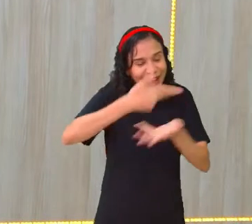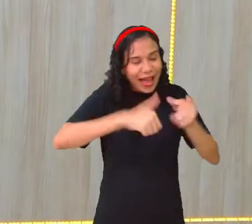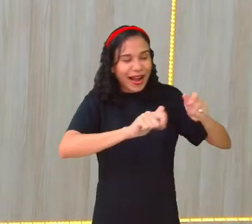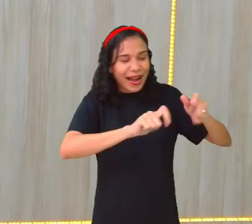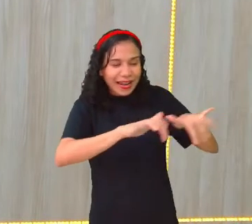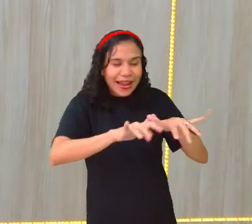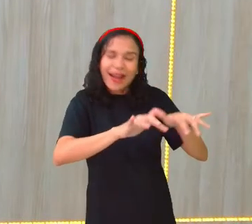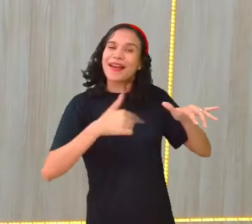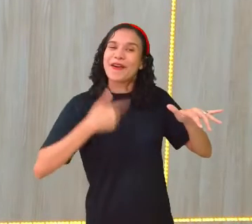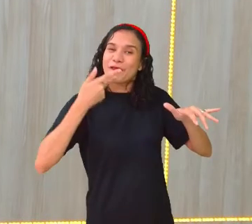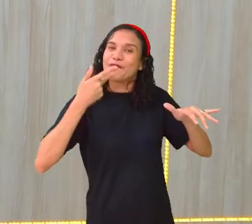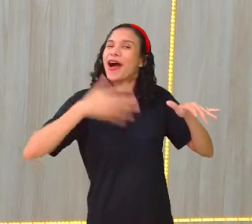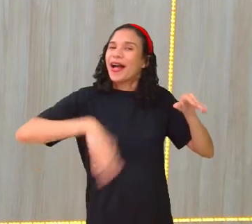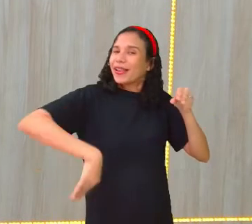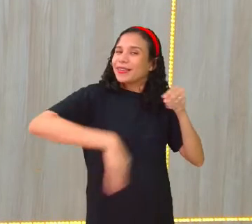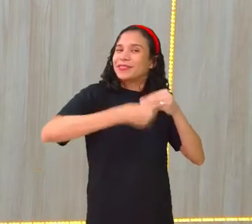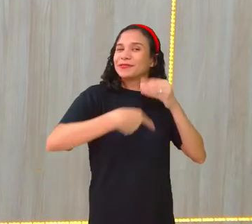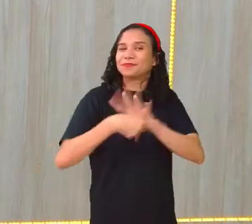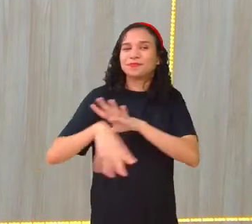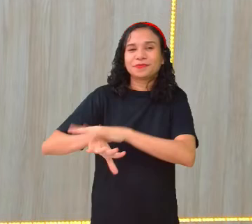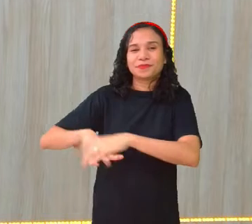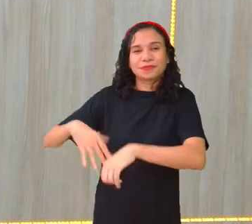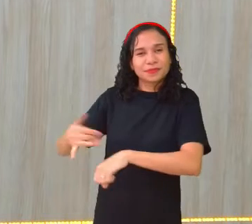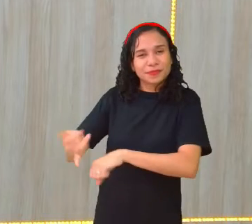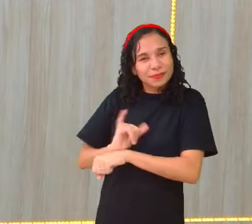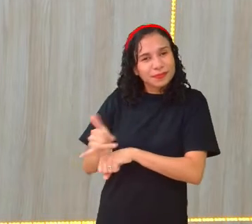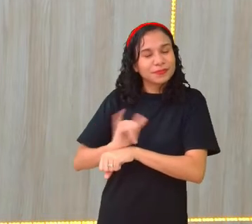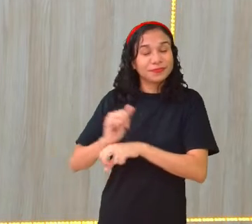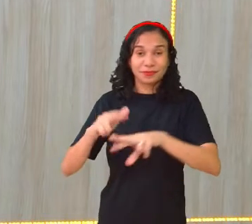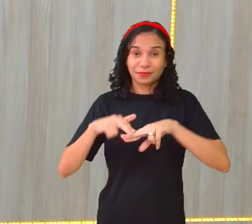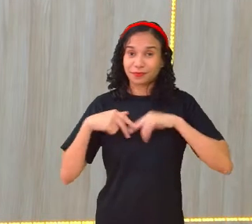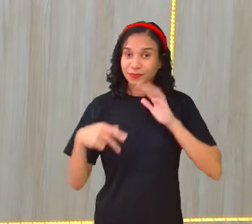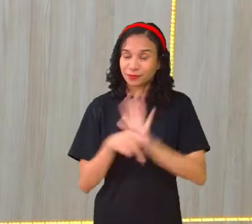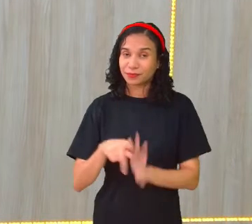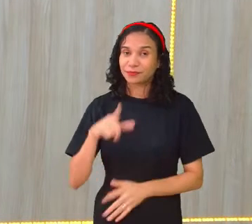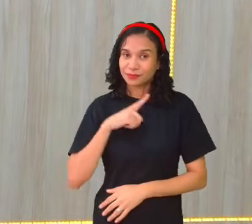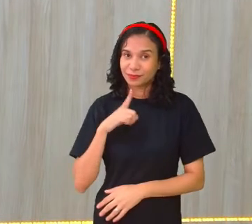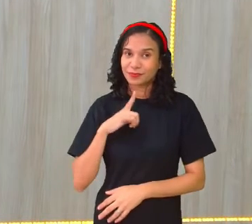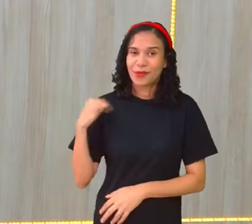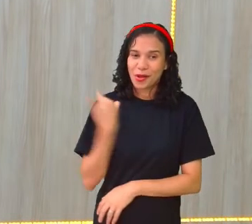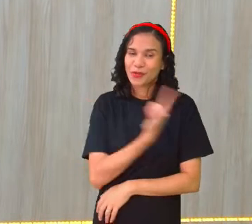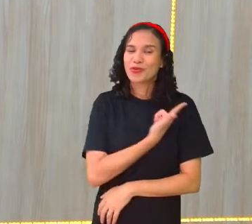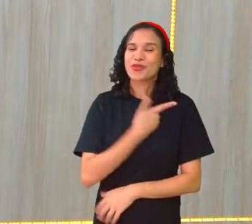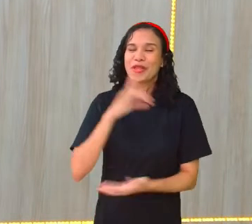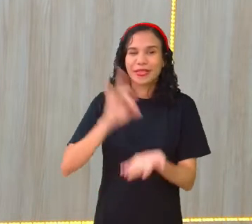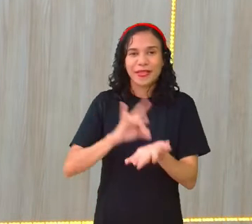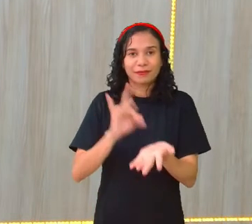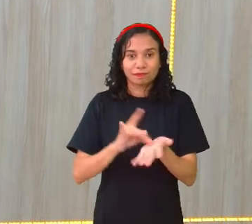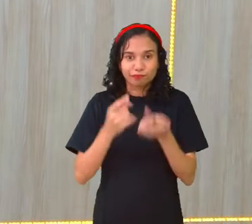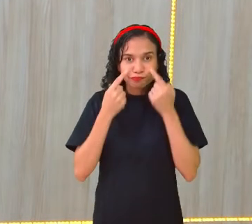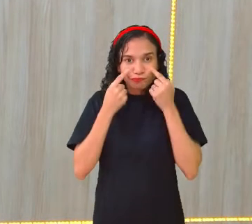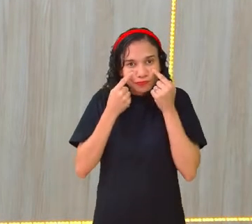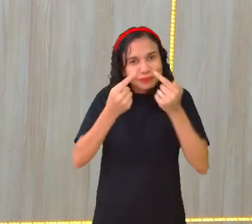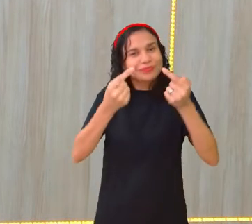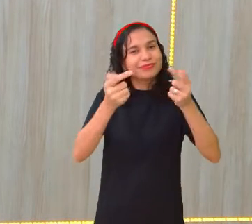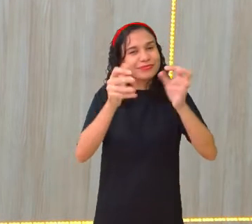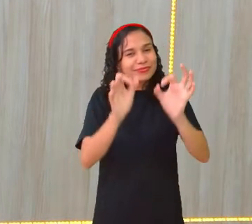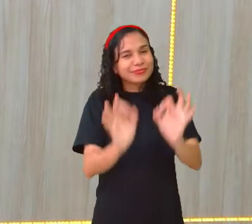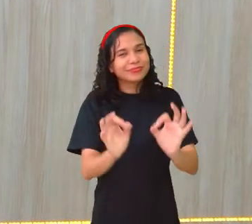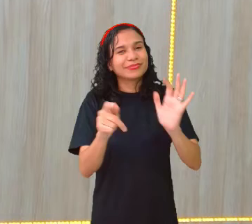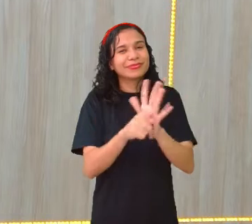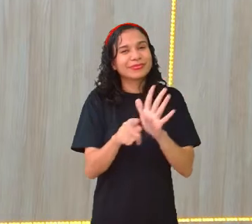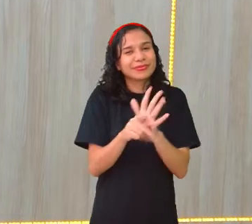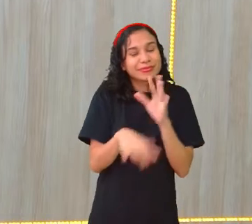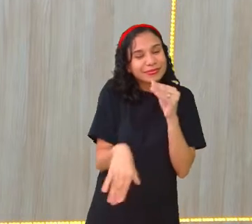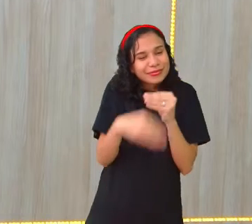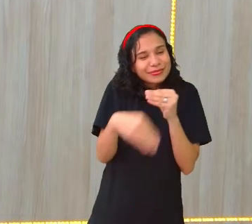deixa comentário também lá no canal, né, do Educa Recife no YouTube, que a gente fica bem ligados, certo? Para os